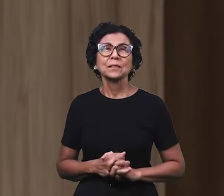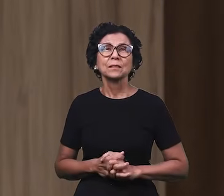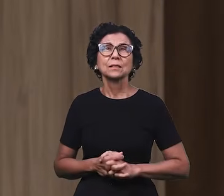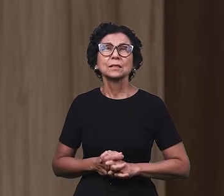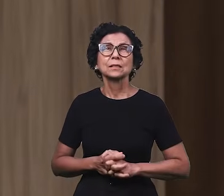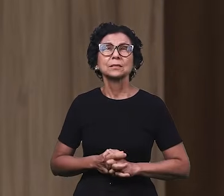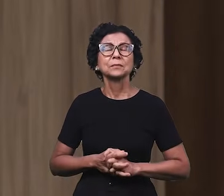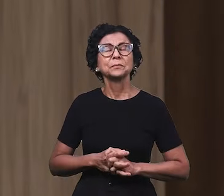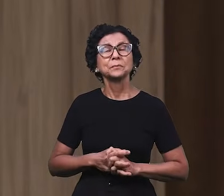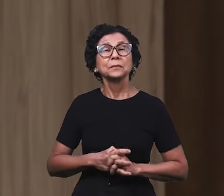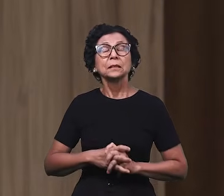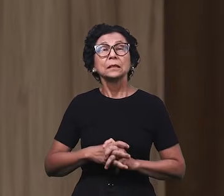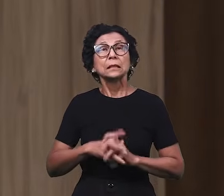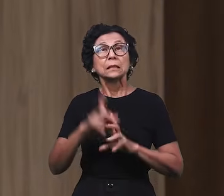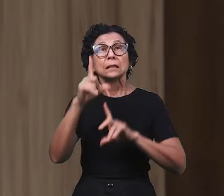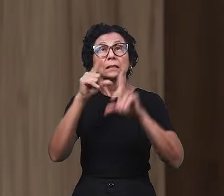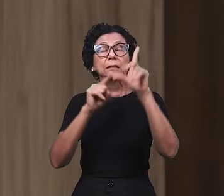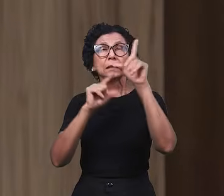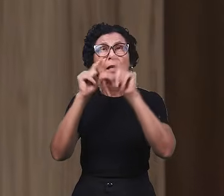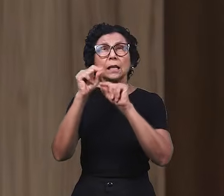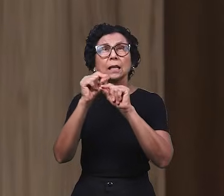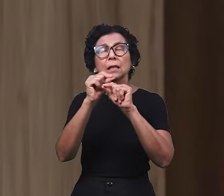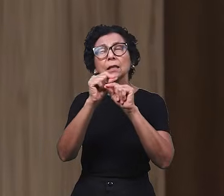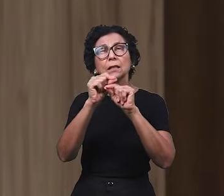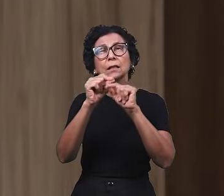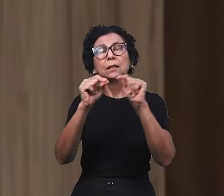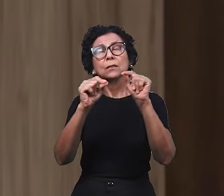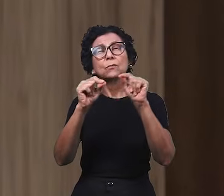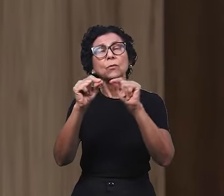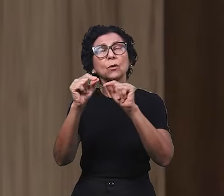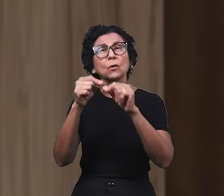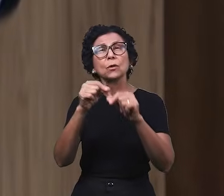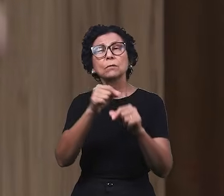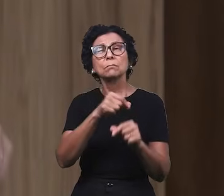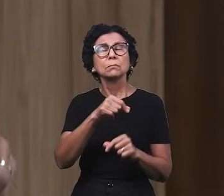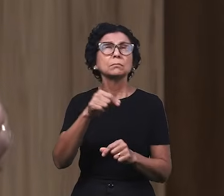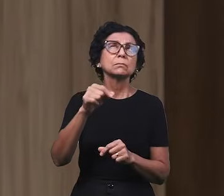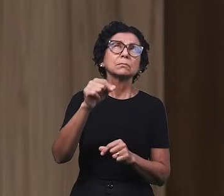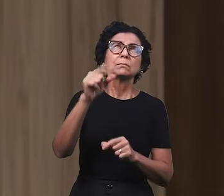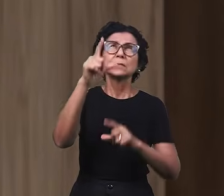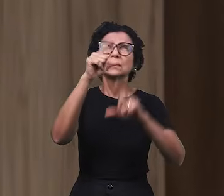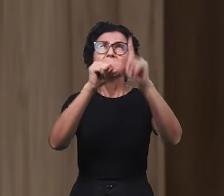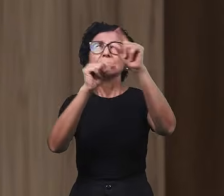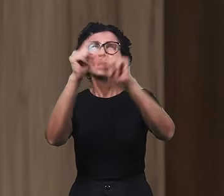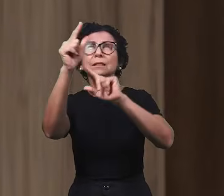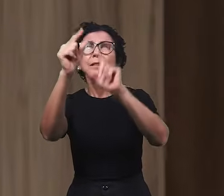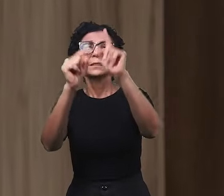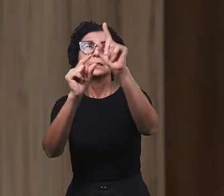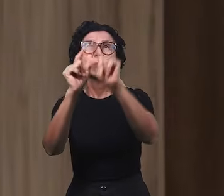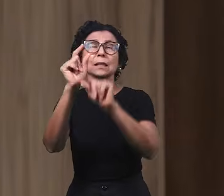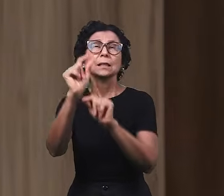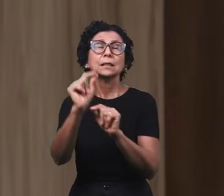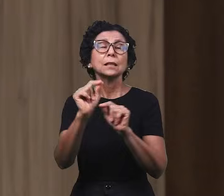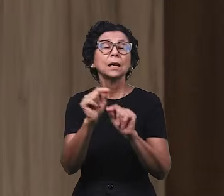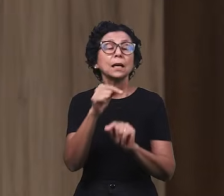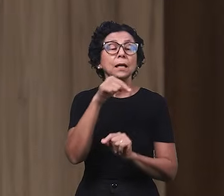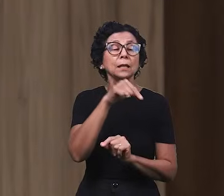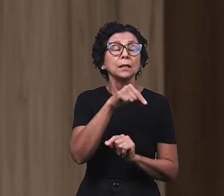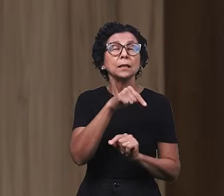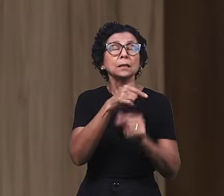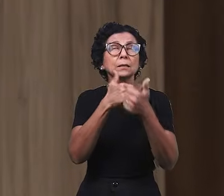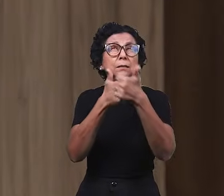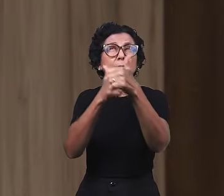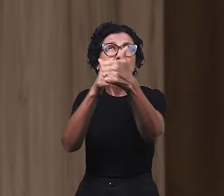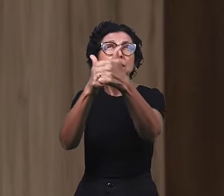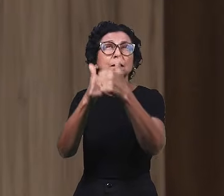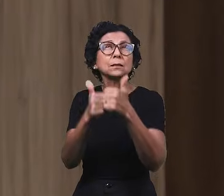corpo celeste os foi conduzindo ao longo do caminho. E aonde inicialmente esse corpo celeste